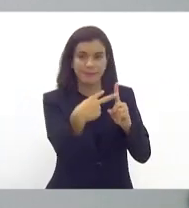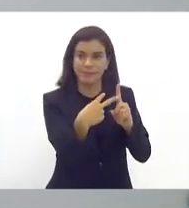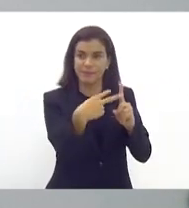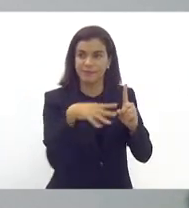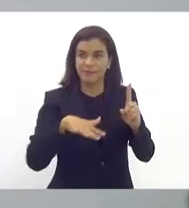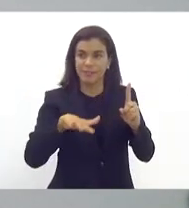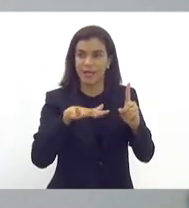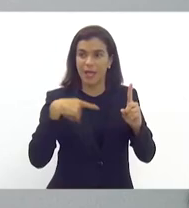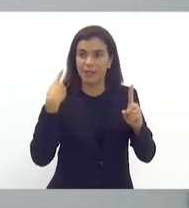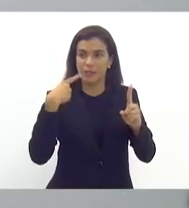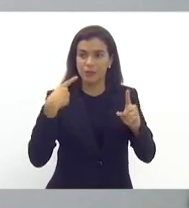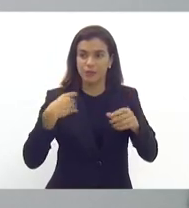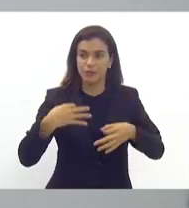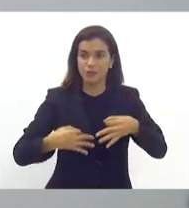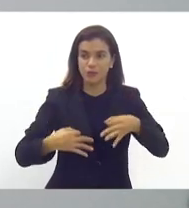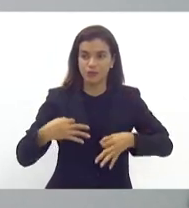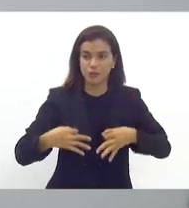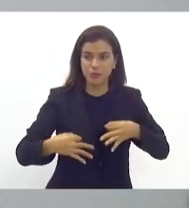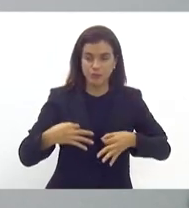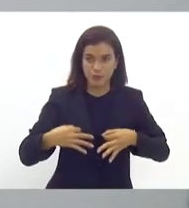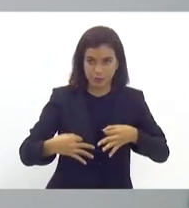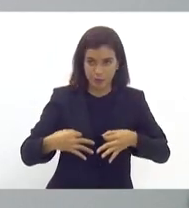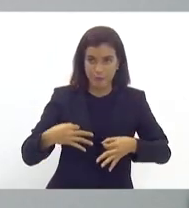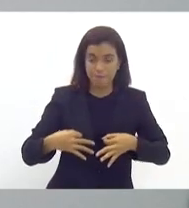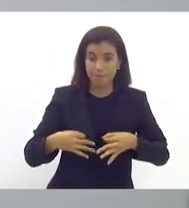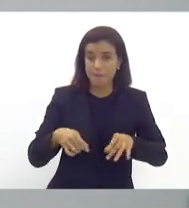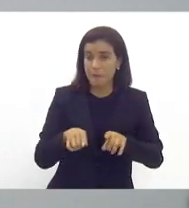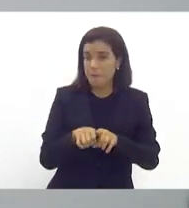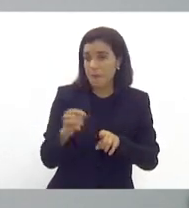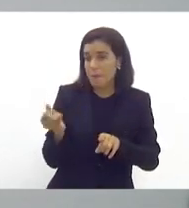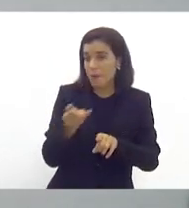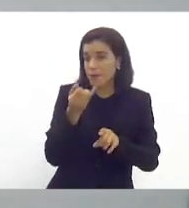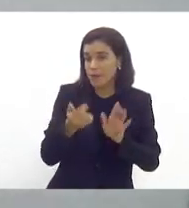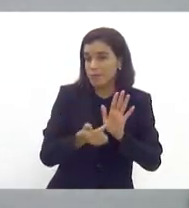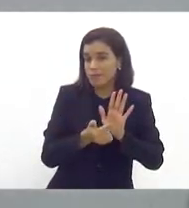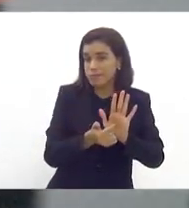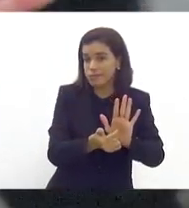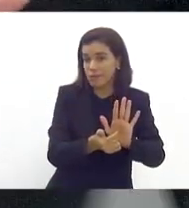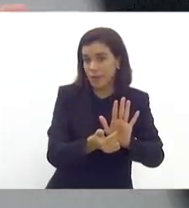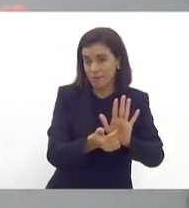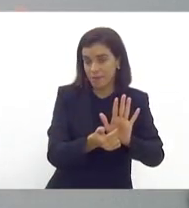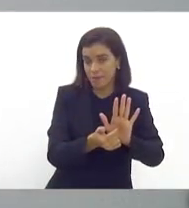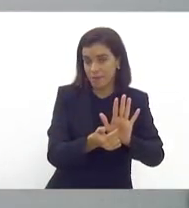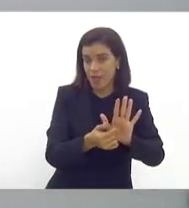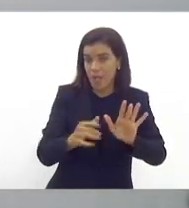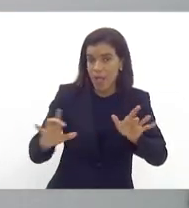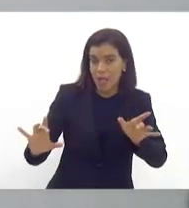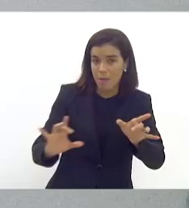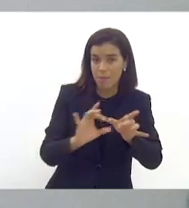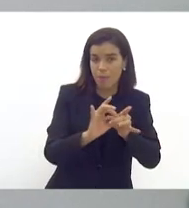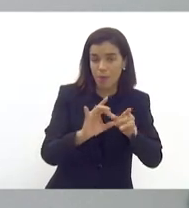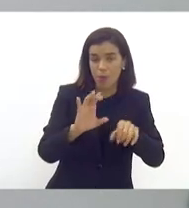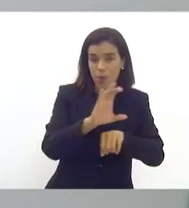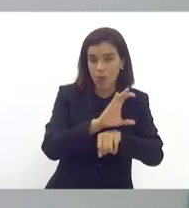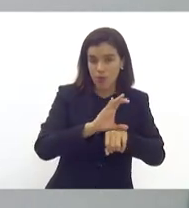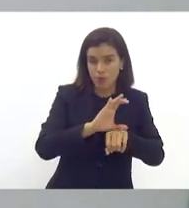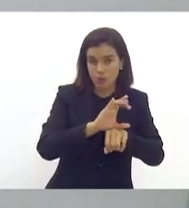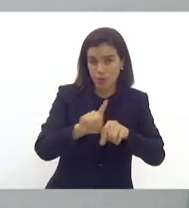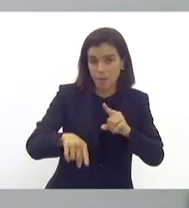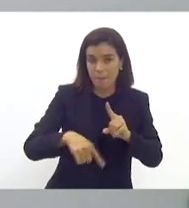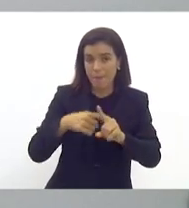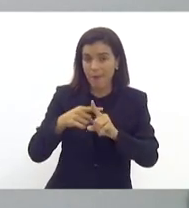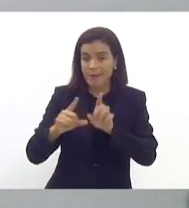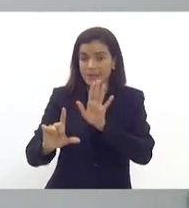eh O que é importante também frisar é esse arcabo constitucional legal